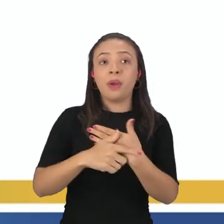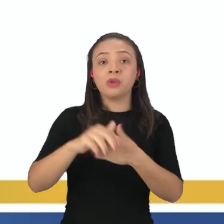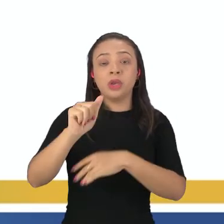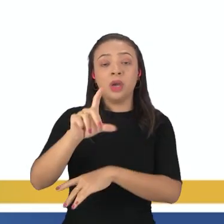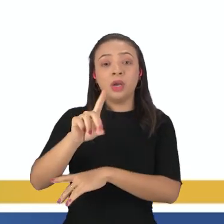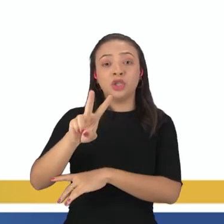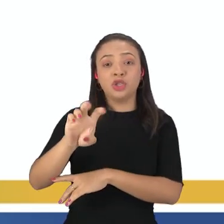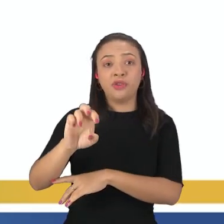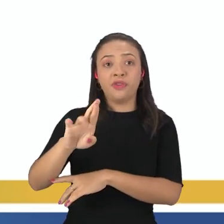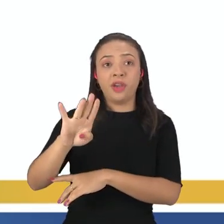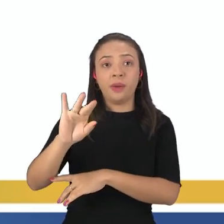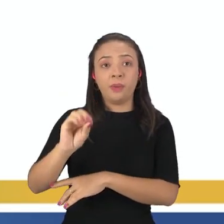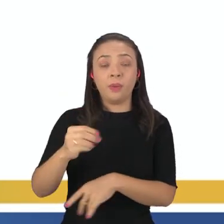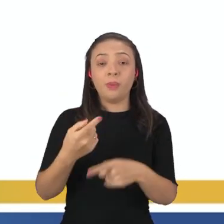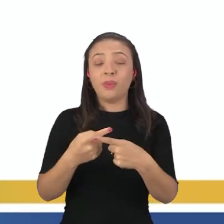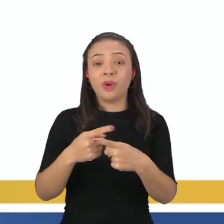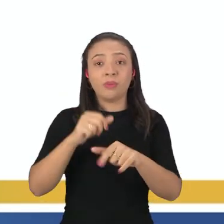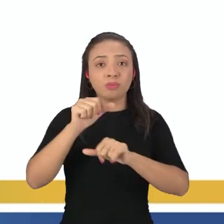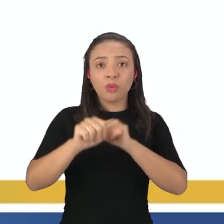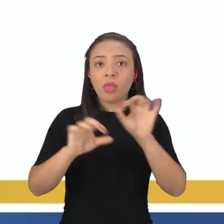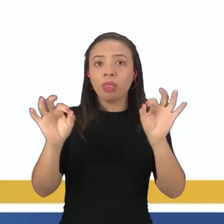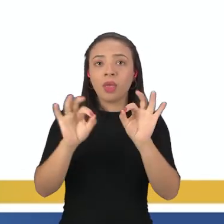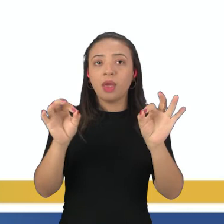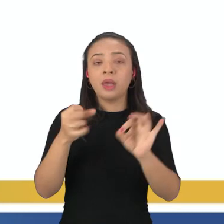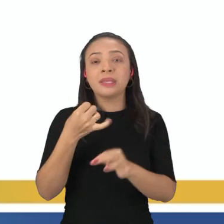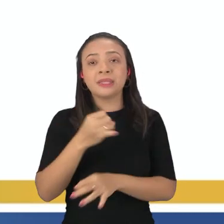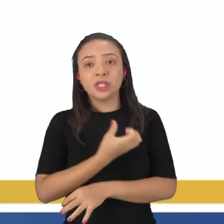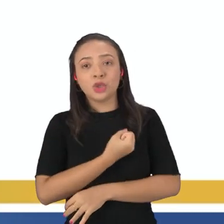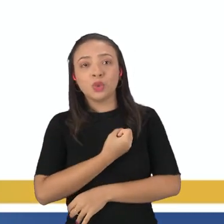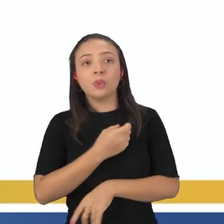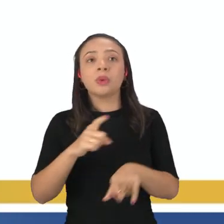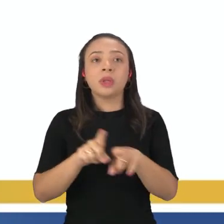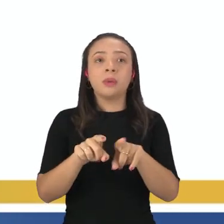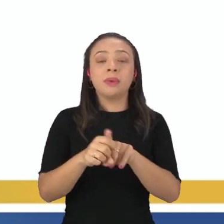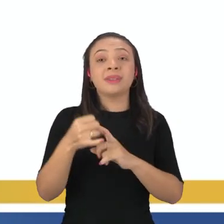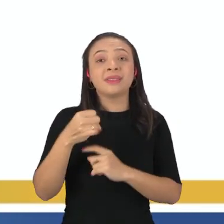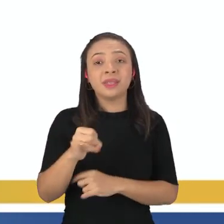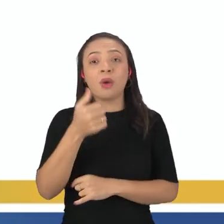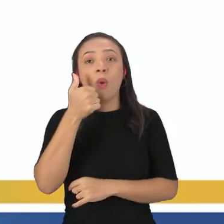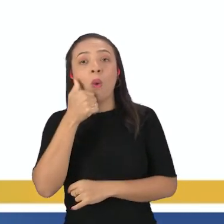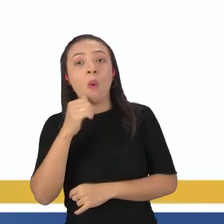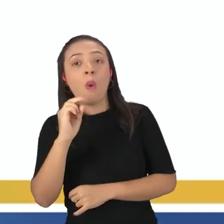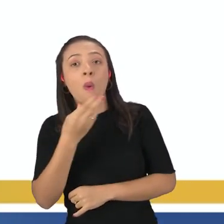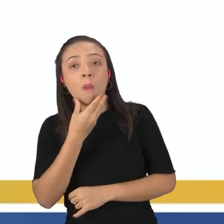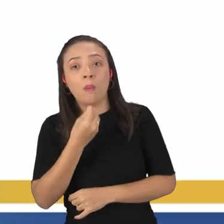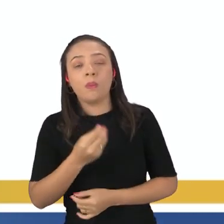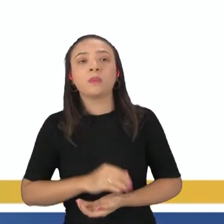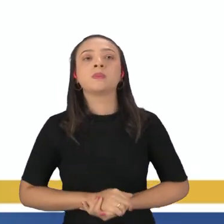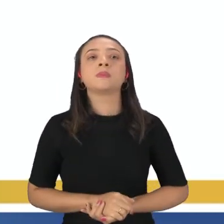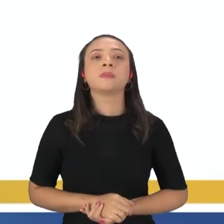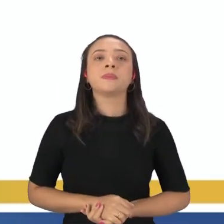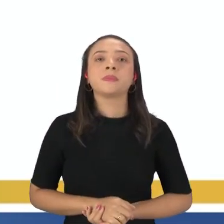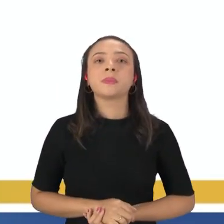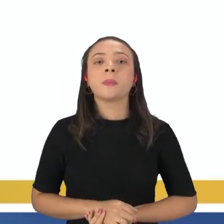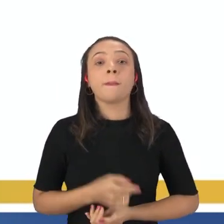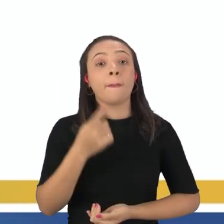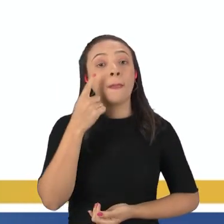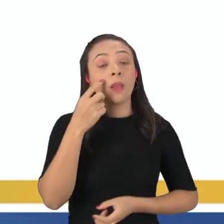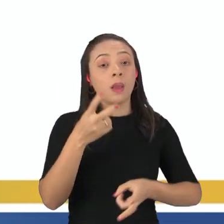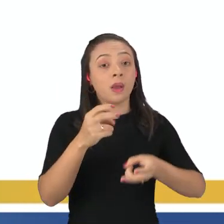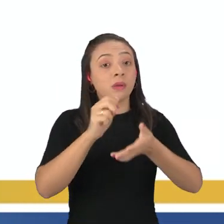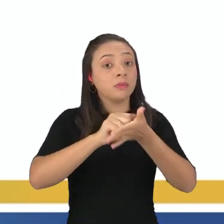não sofrerão variação quanto ao número e quanto ao gênero. Observem aí e façam